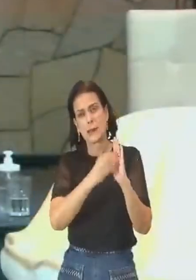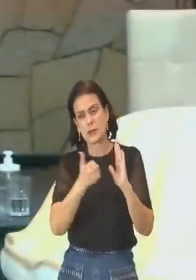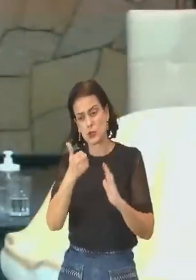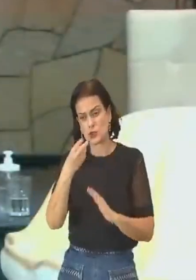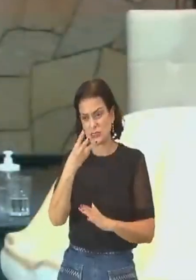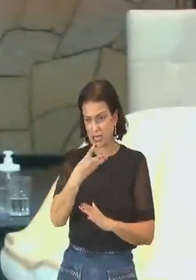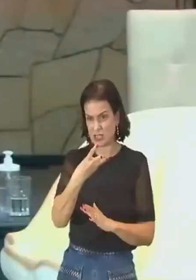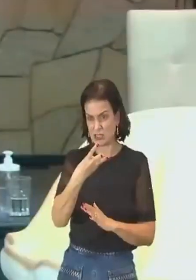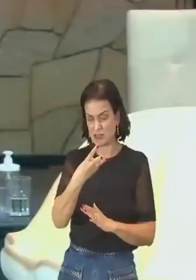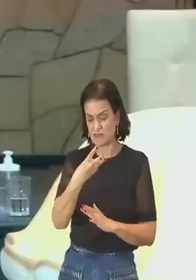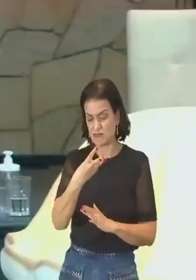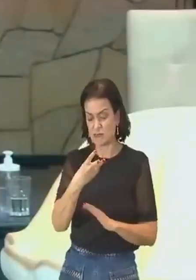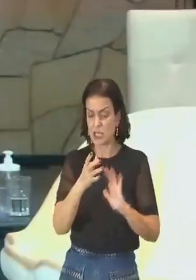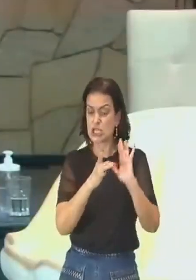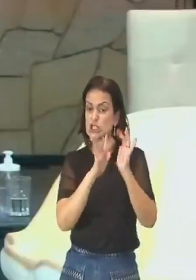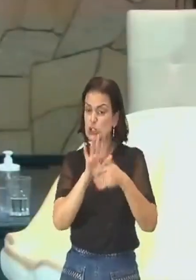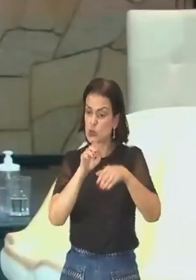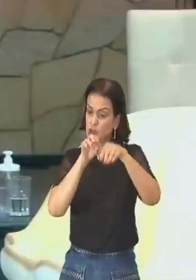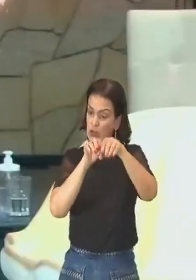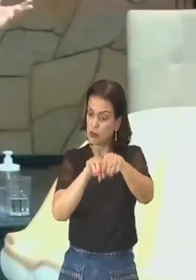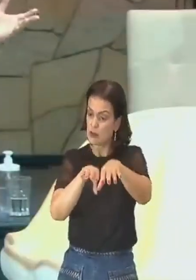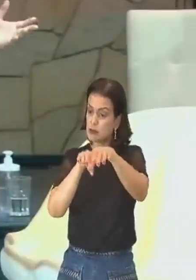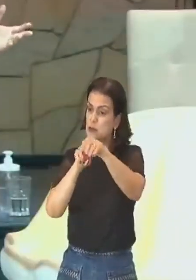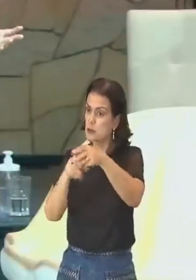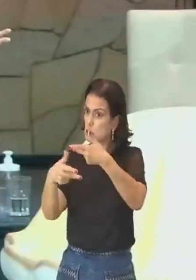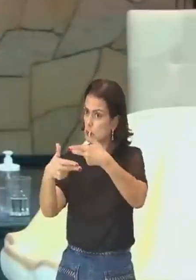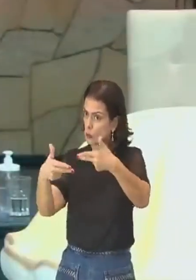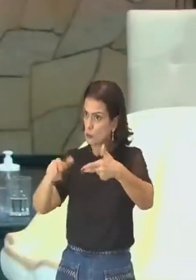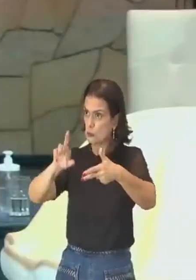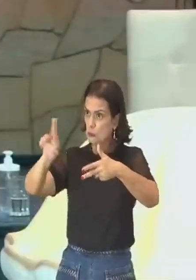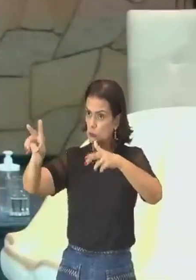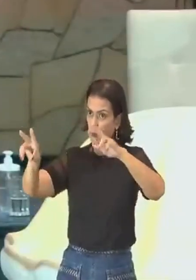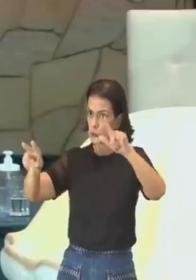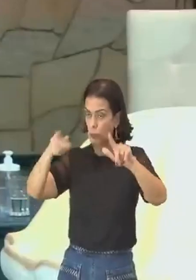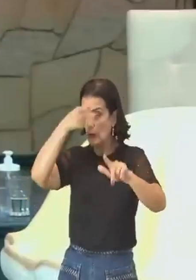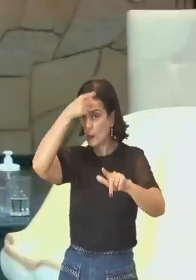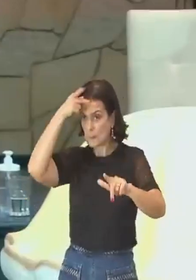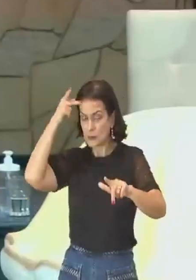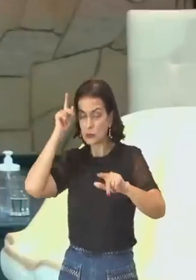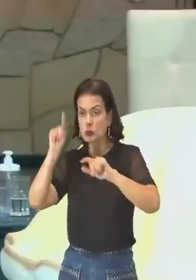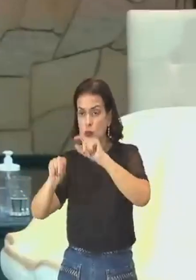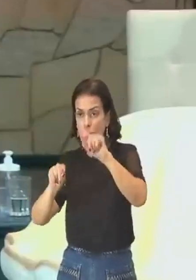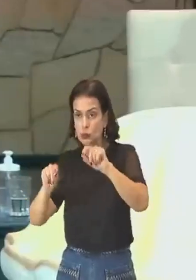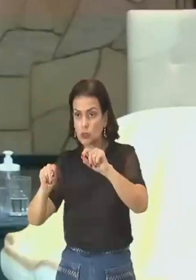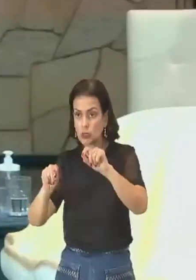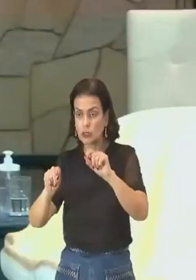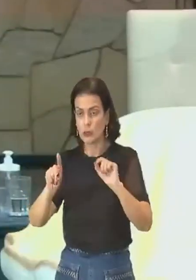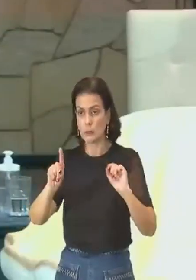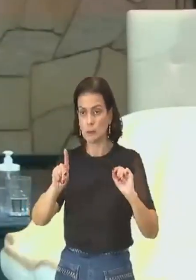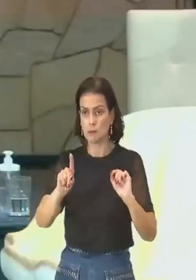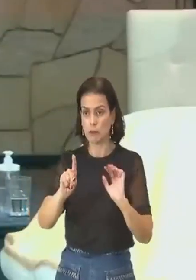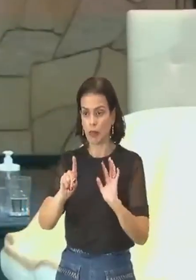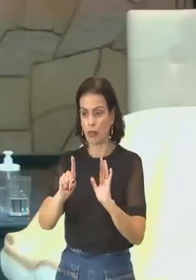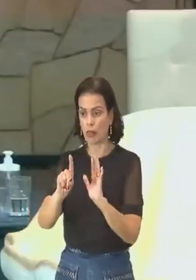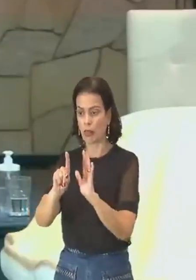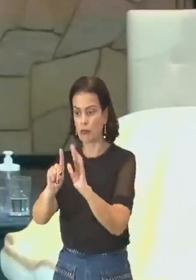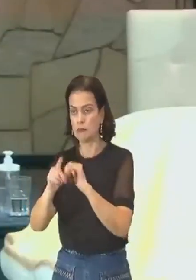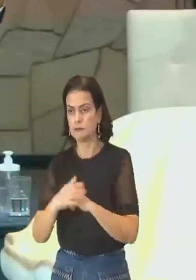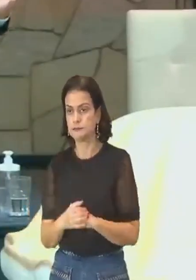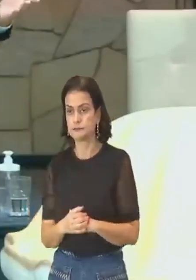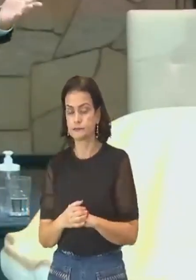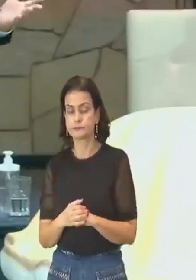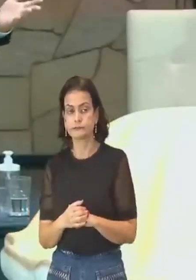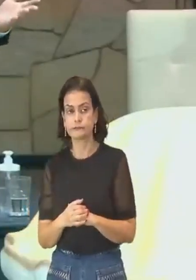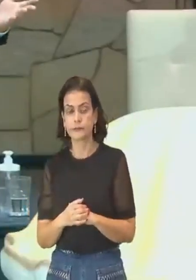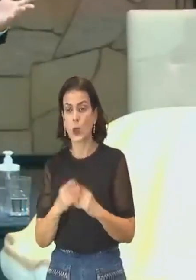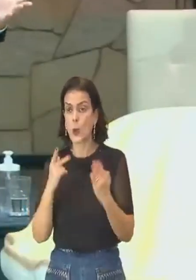vamos ver que Jesus estava ensinando muitas coisas para aquelas pessoas que estavam andando junto com eles. Passamos aí pela